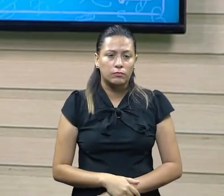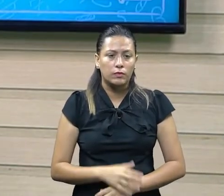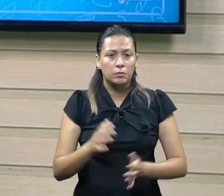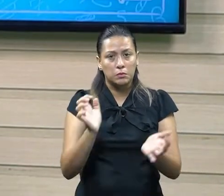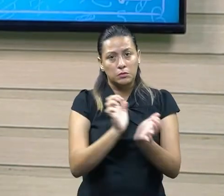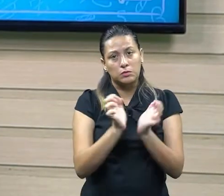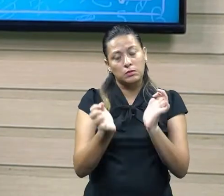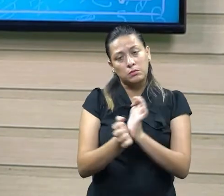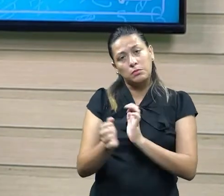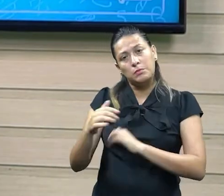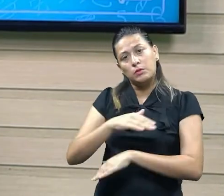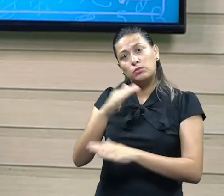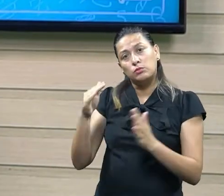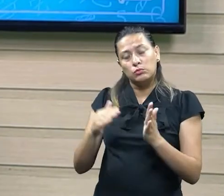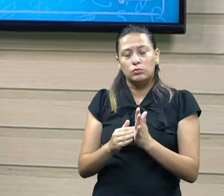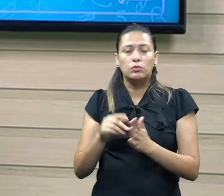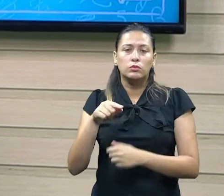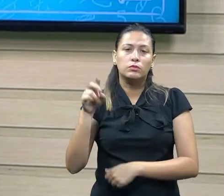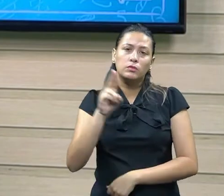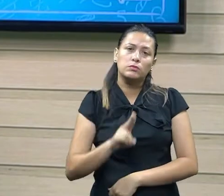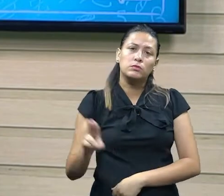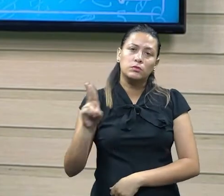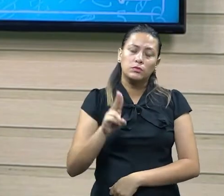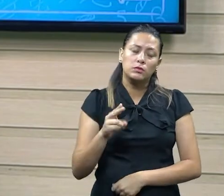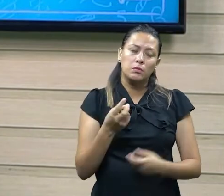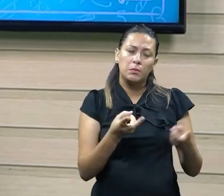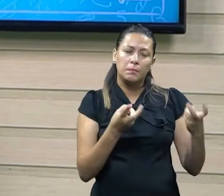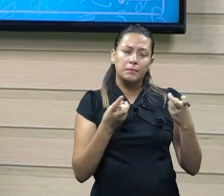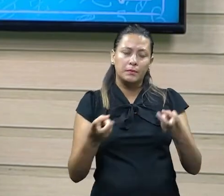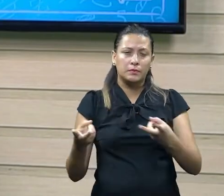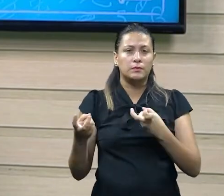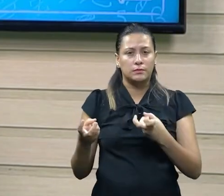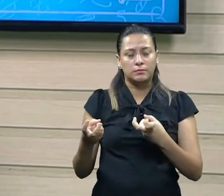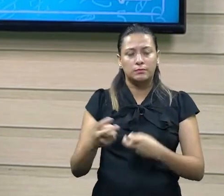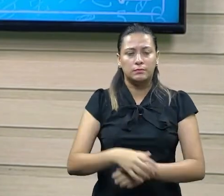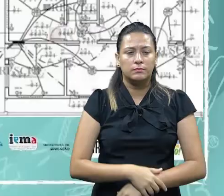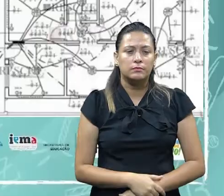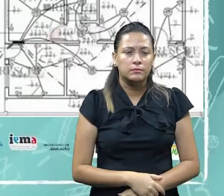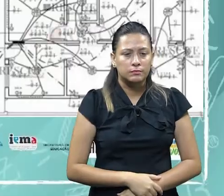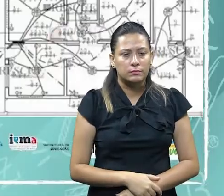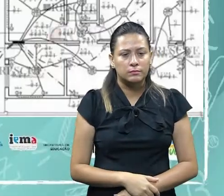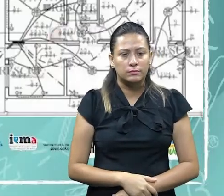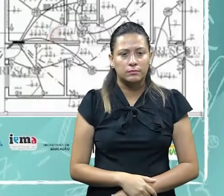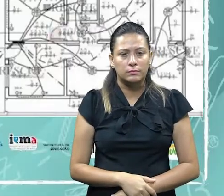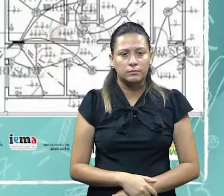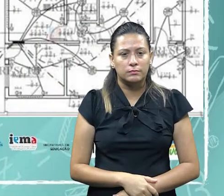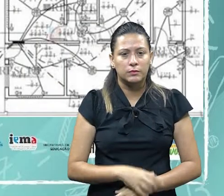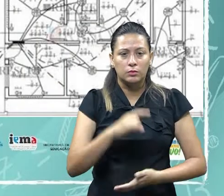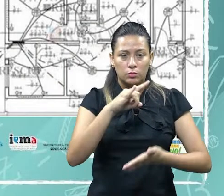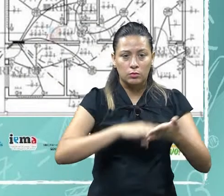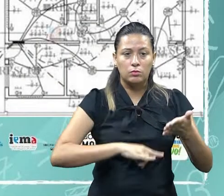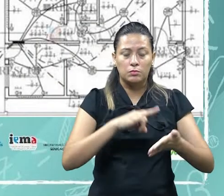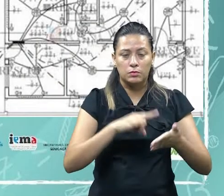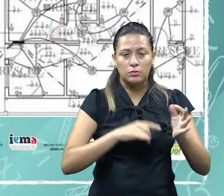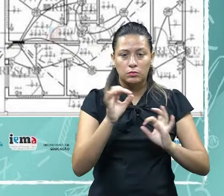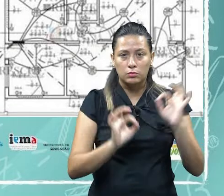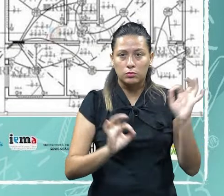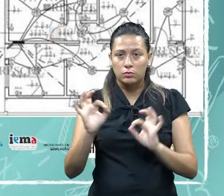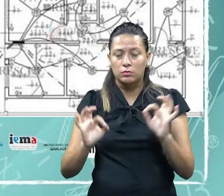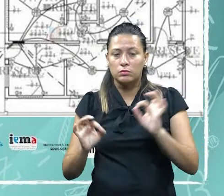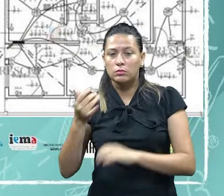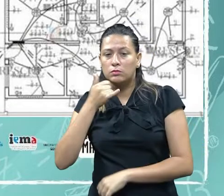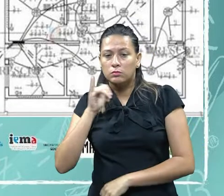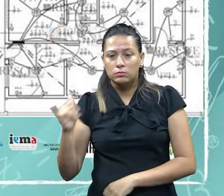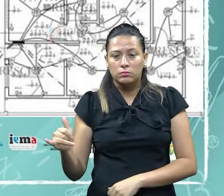os equipamentos e ferramentas que você utiliza para verificar as condições em que eles se encontram. Documentação de